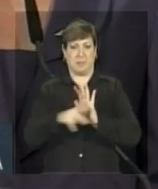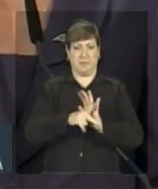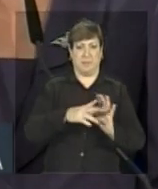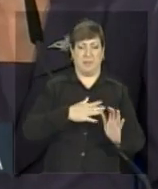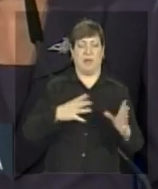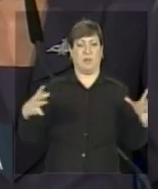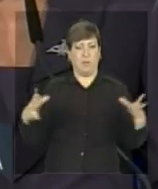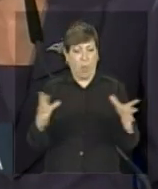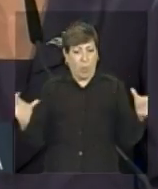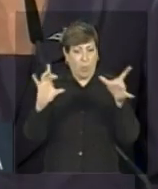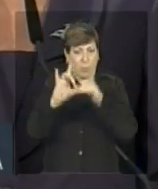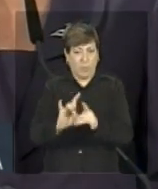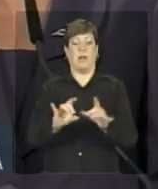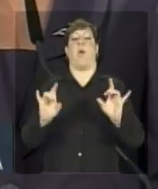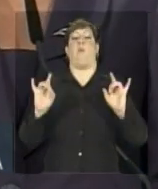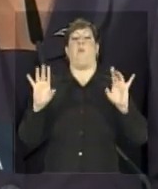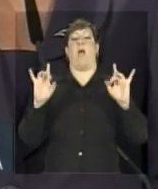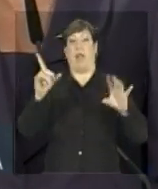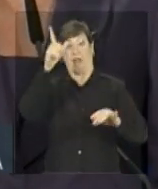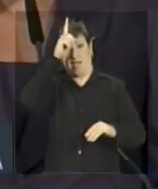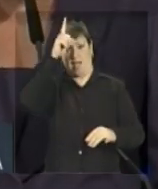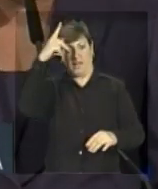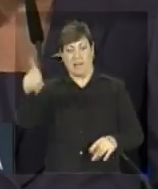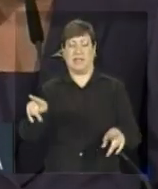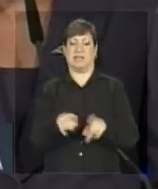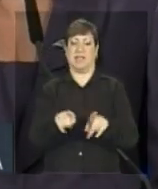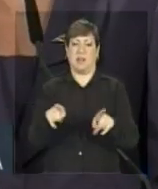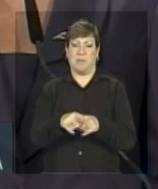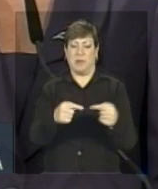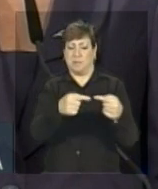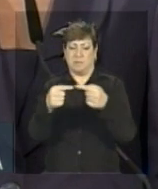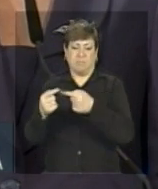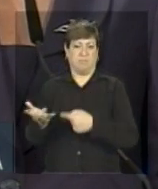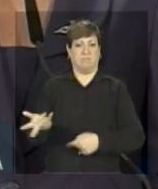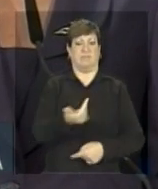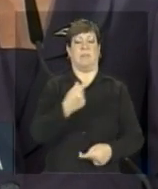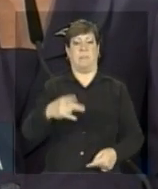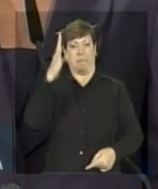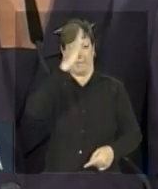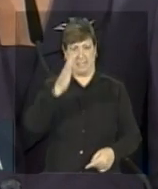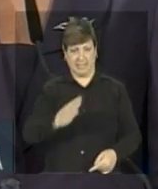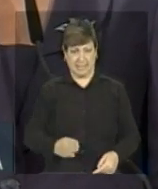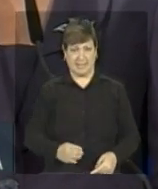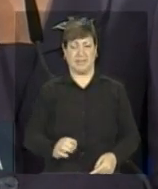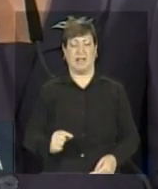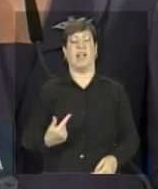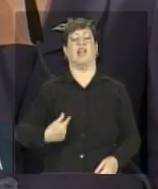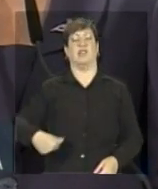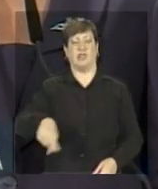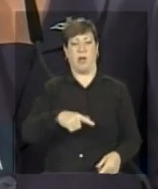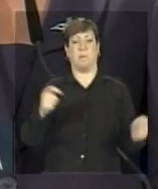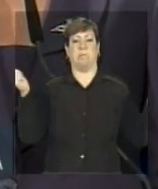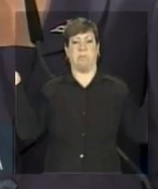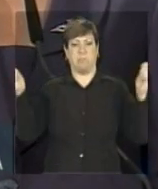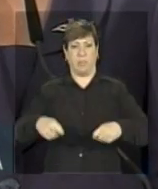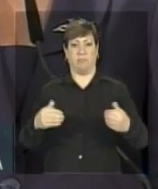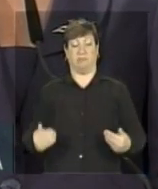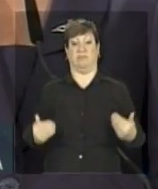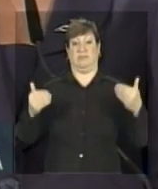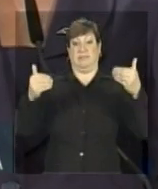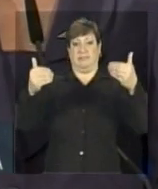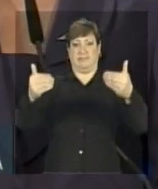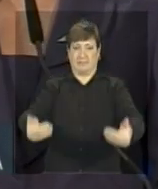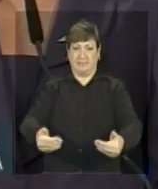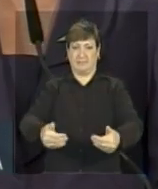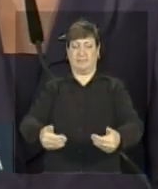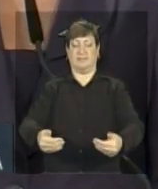a grande qualidade alemã e a flexibilidade brasileira, sem dúvida, nós estaremos avançando